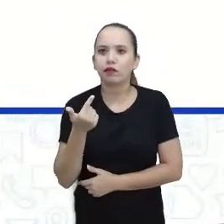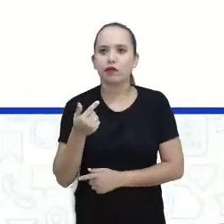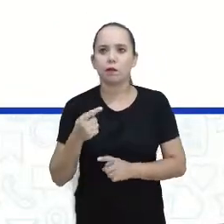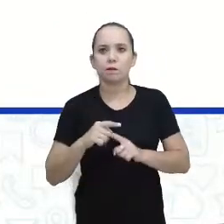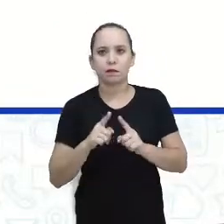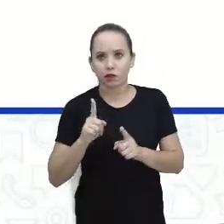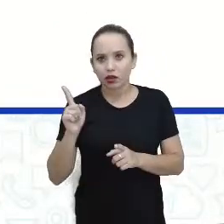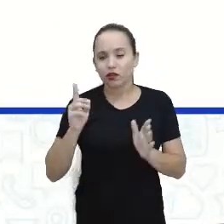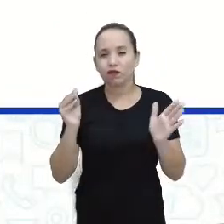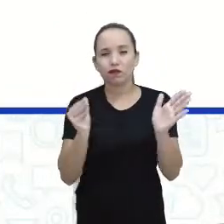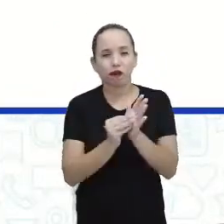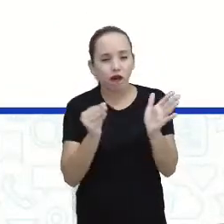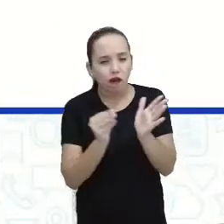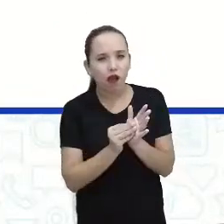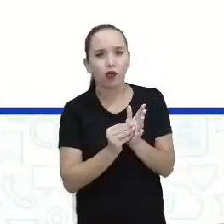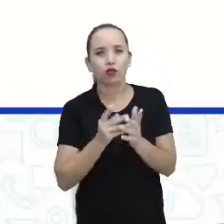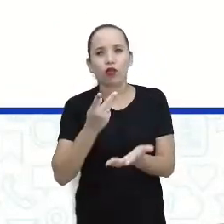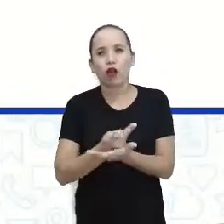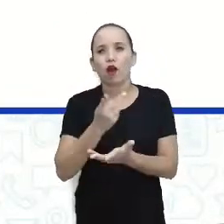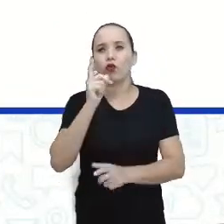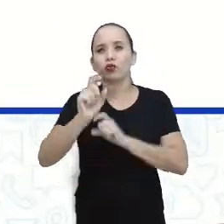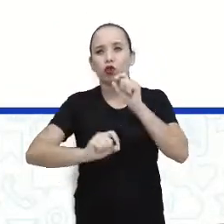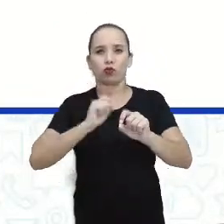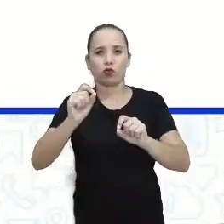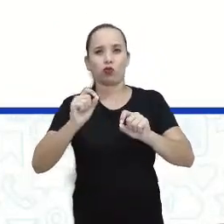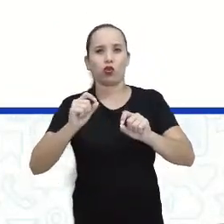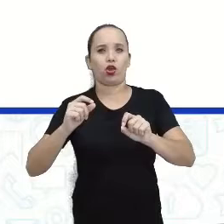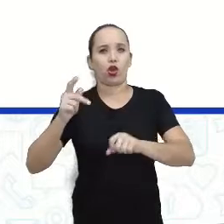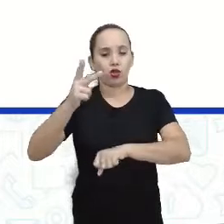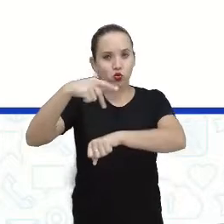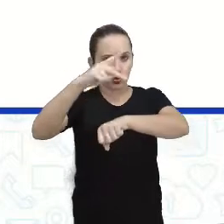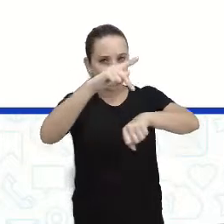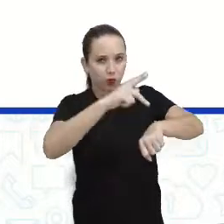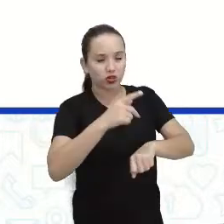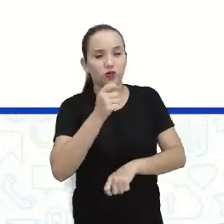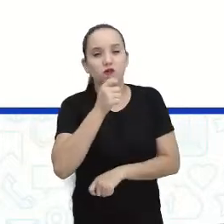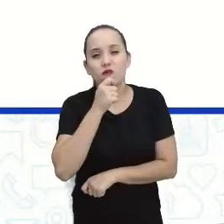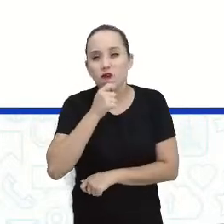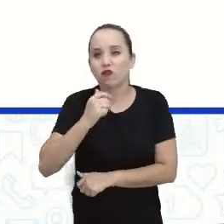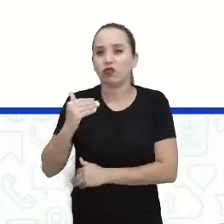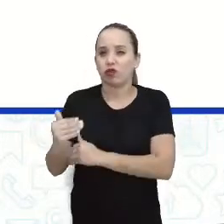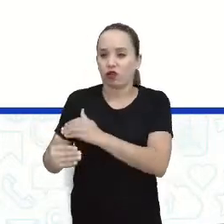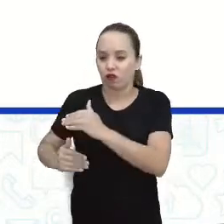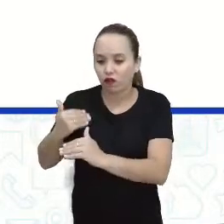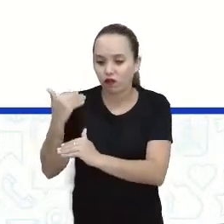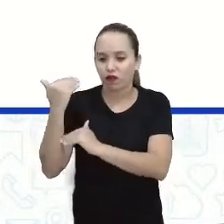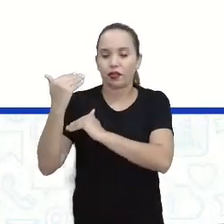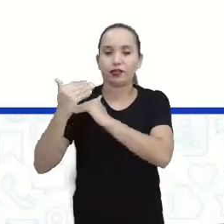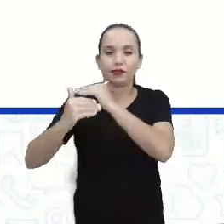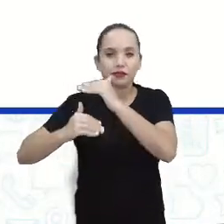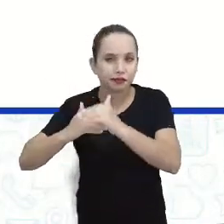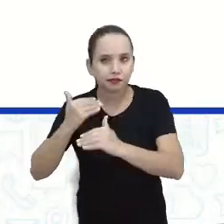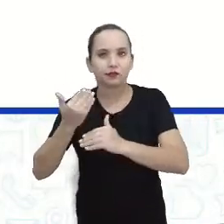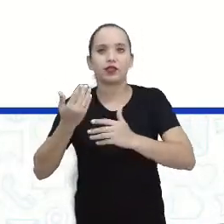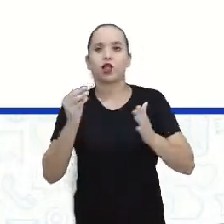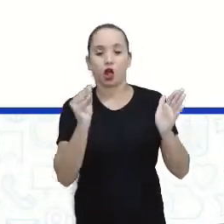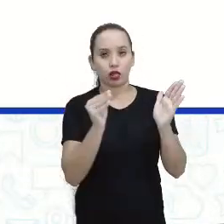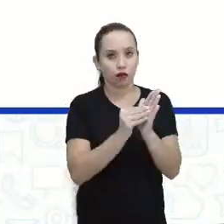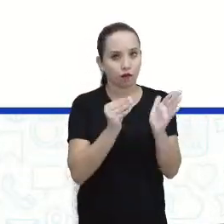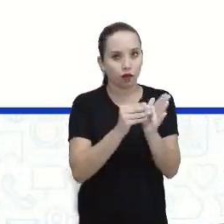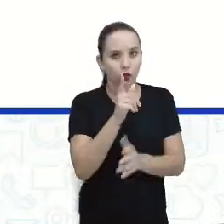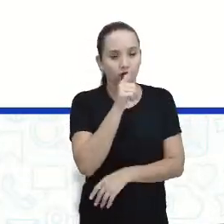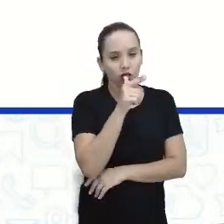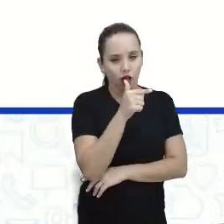ocorre muito em países em desenvolvimento, né? Nos países em desenvolvimento, a falta de água doce, ela traz o quê? Cerca